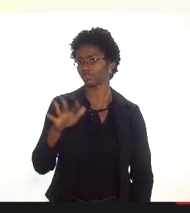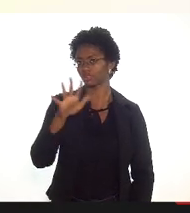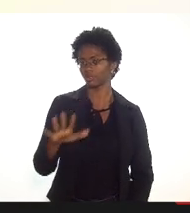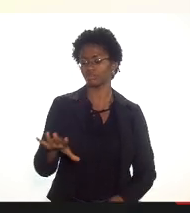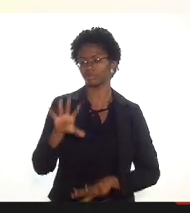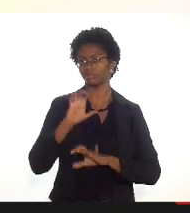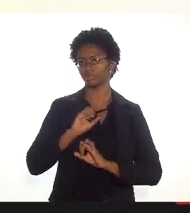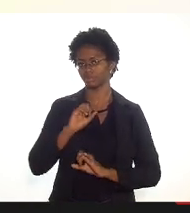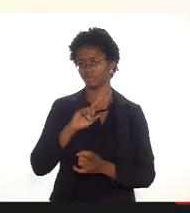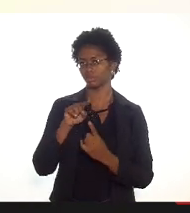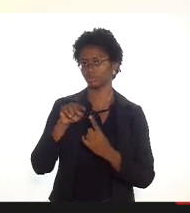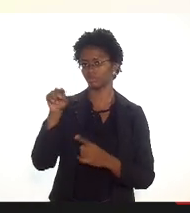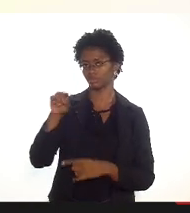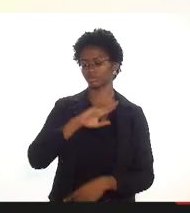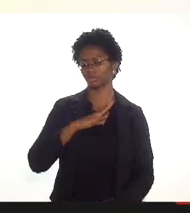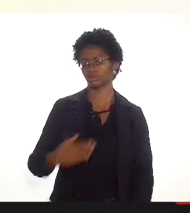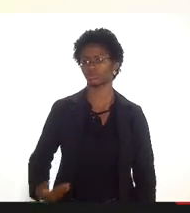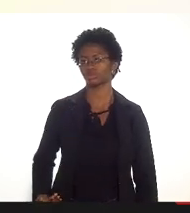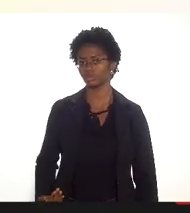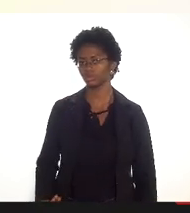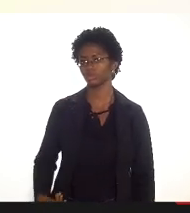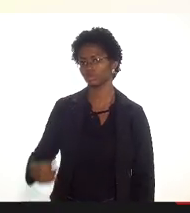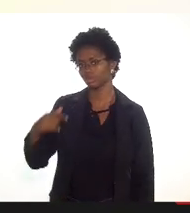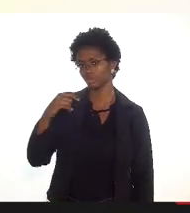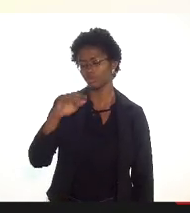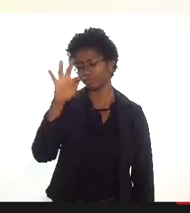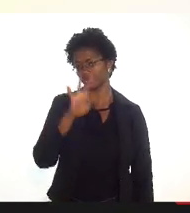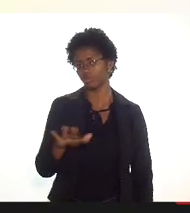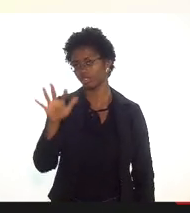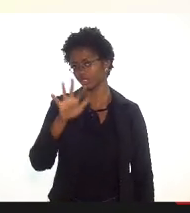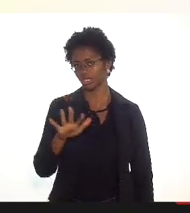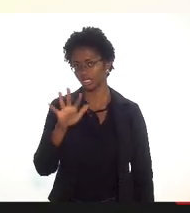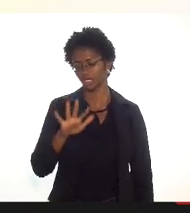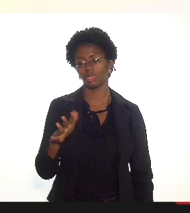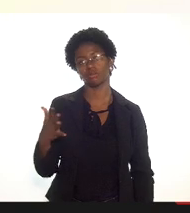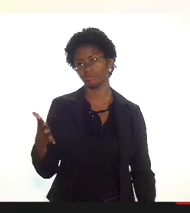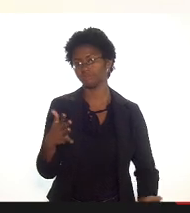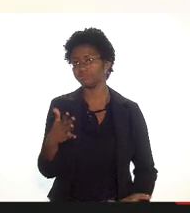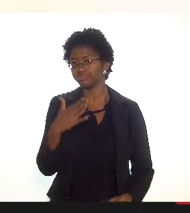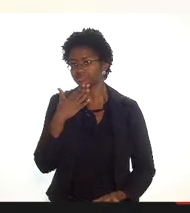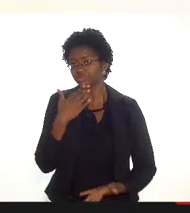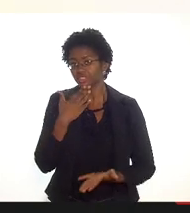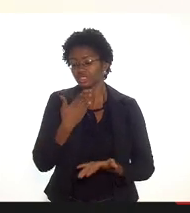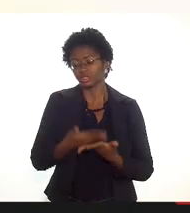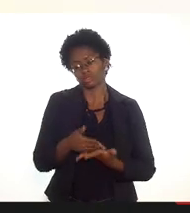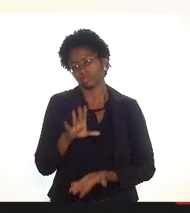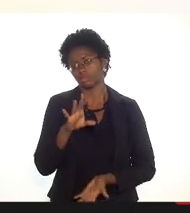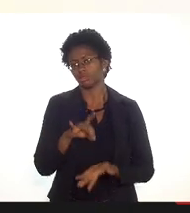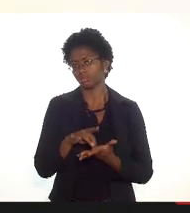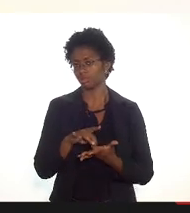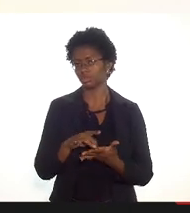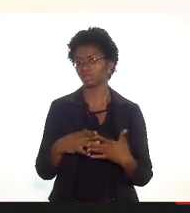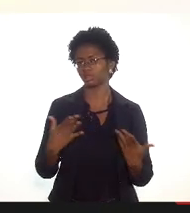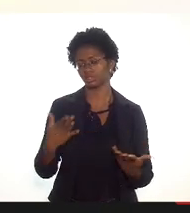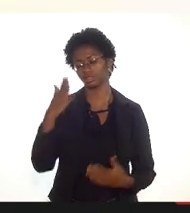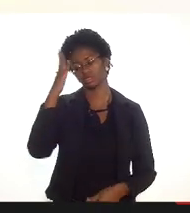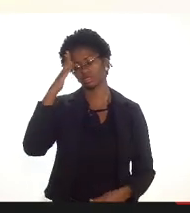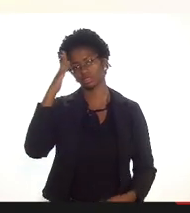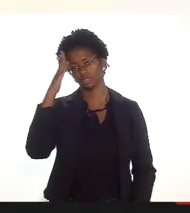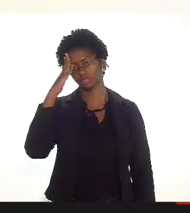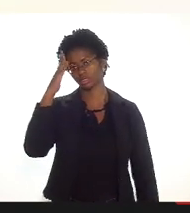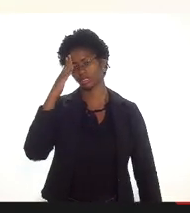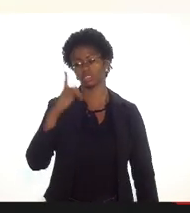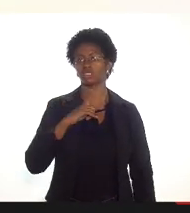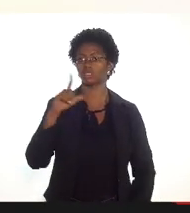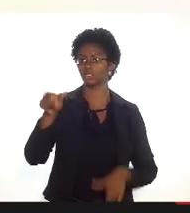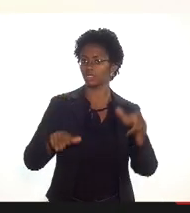aos hospitais federais do nosso estado, é estarrecedora, realmente. A gente sabe que a gente tem ali alguns